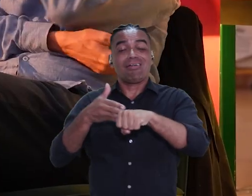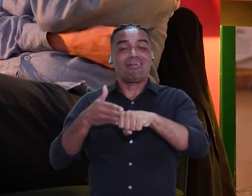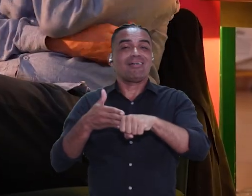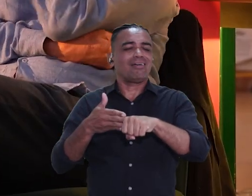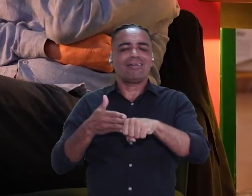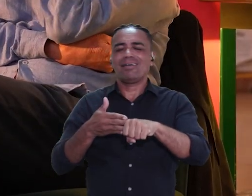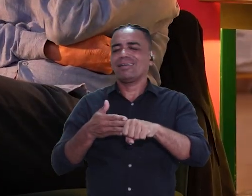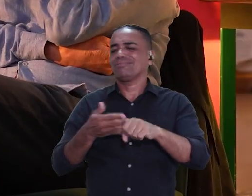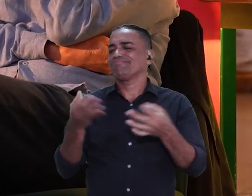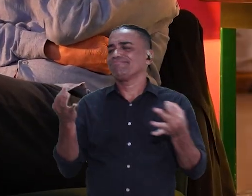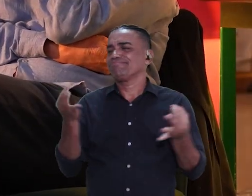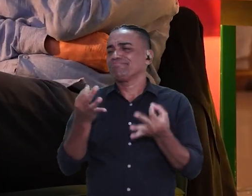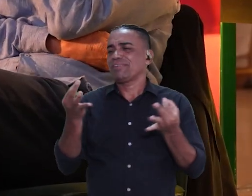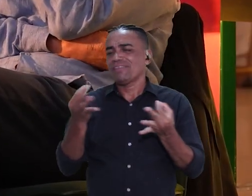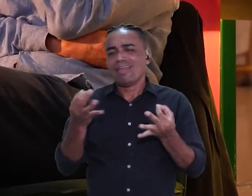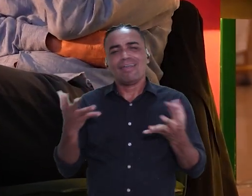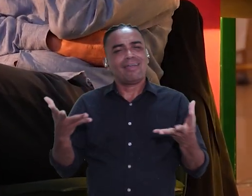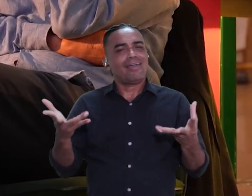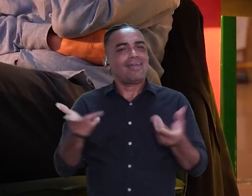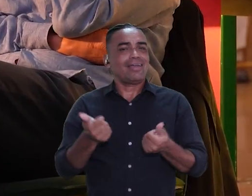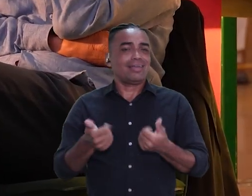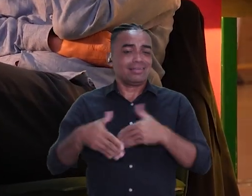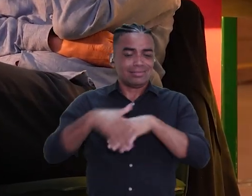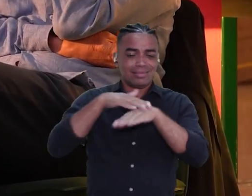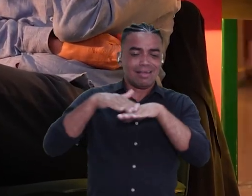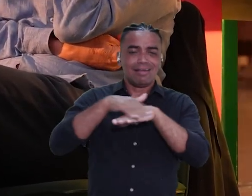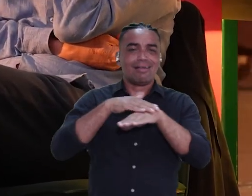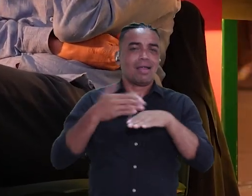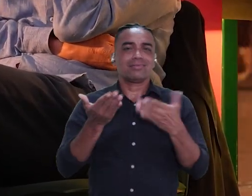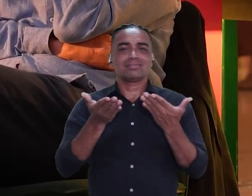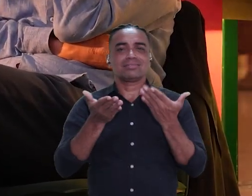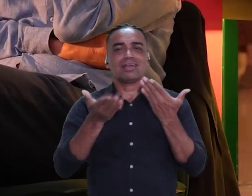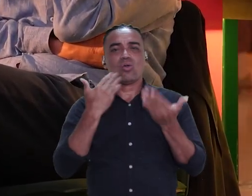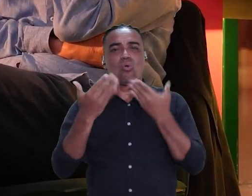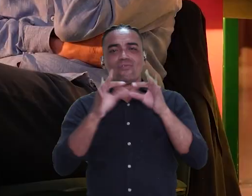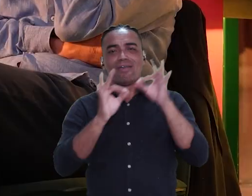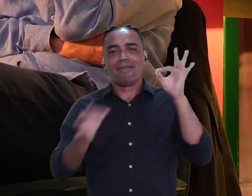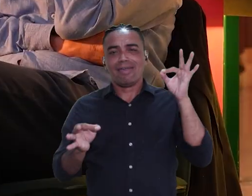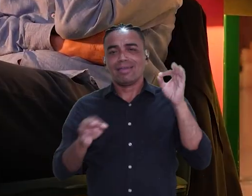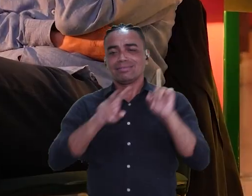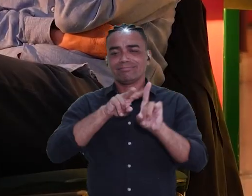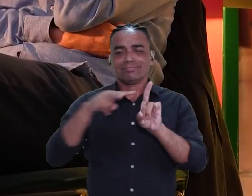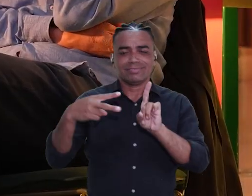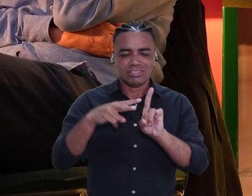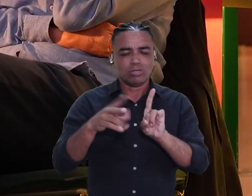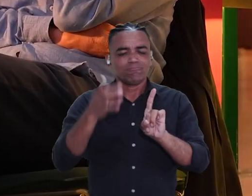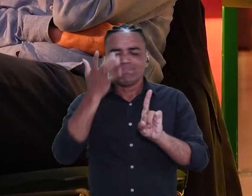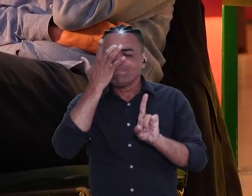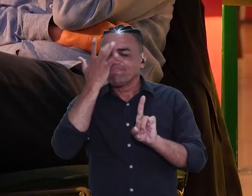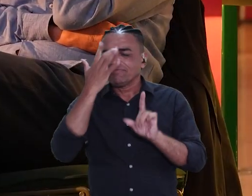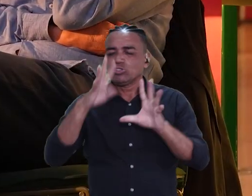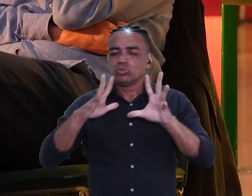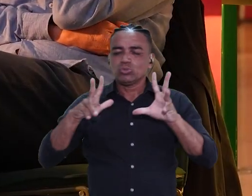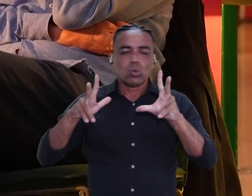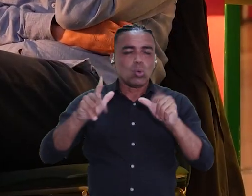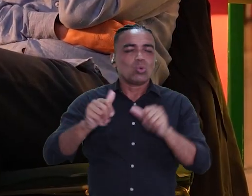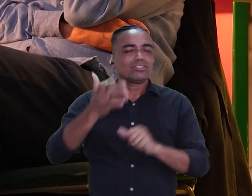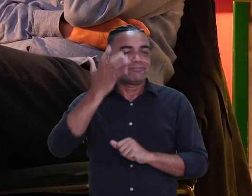muito rica, né? Essa conversa, muito ricas essas interpretações.